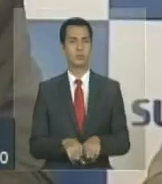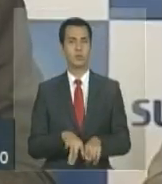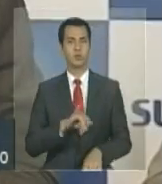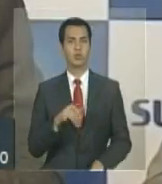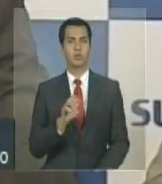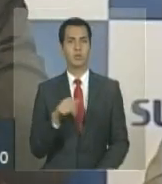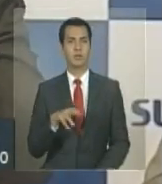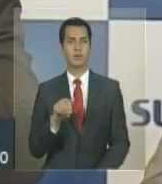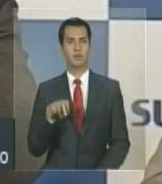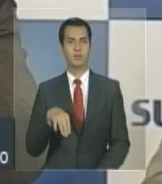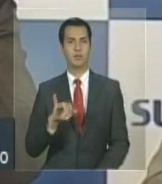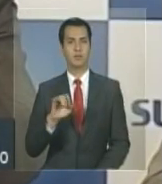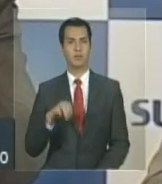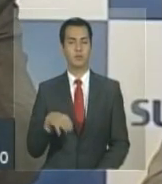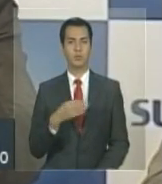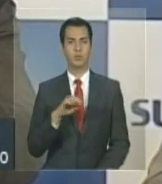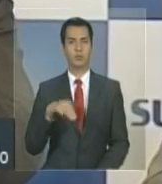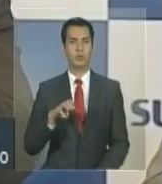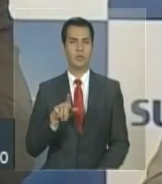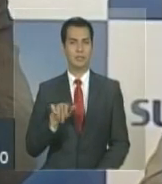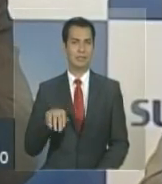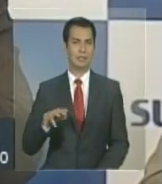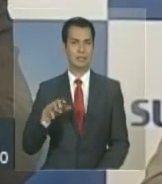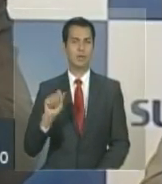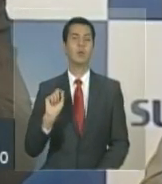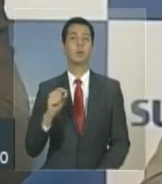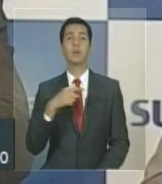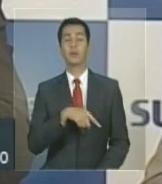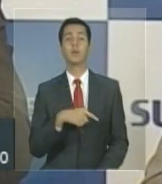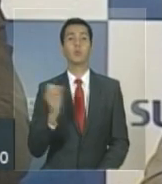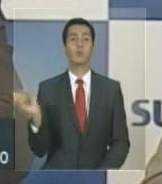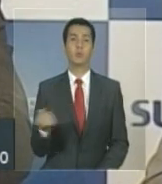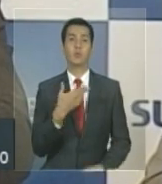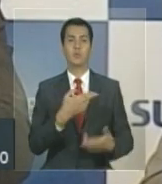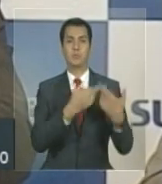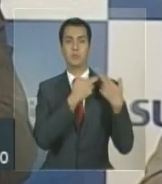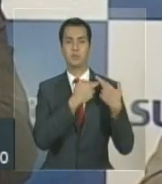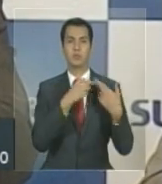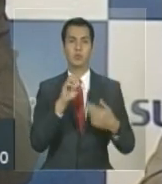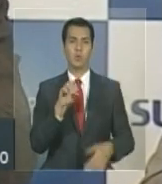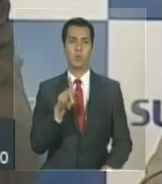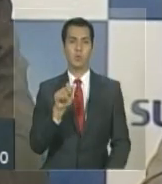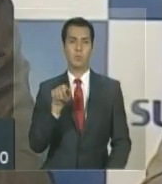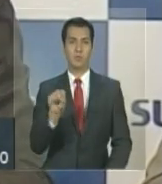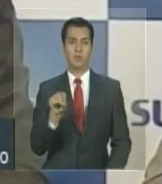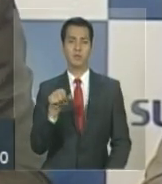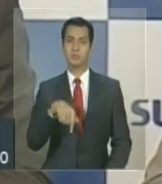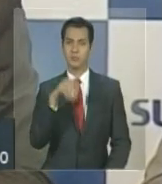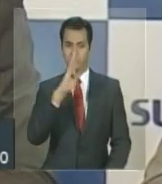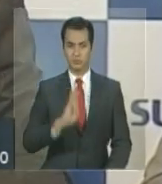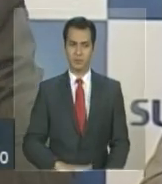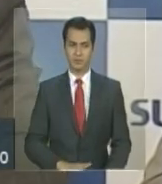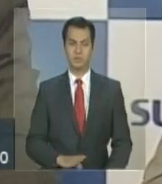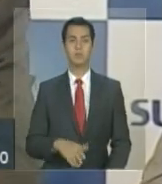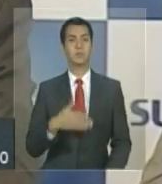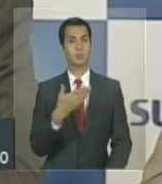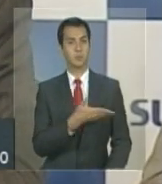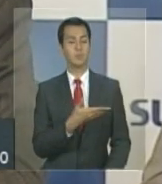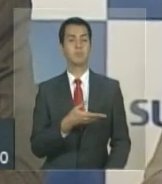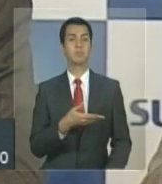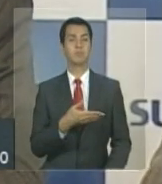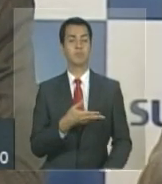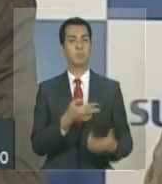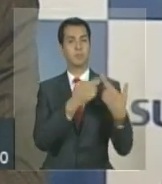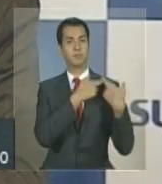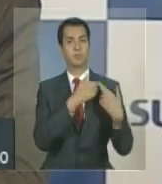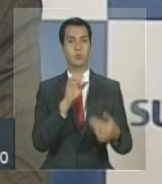obrigado a falar, porque o Joaquim Molina é o novo representante da OPAS aqui no Brasil, representando a Organização Mundial de Saúde.